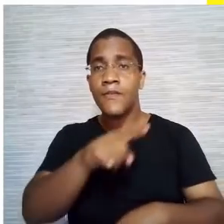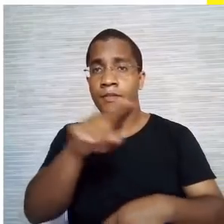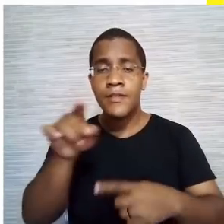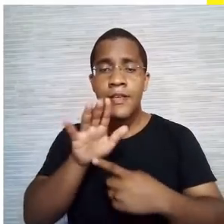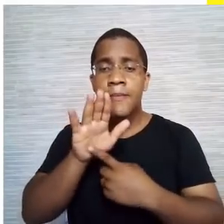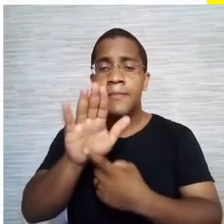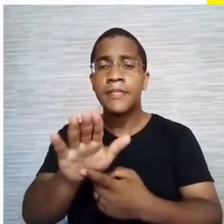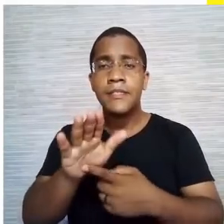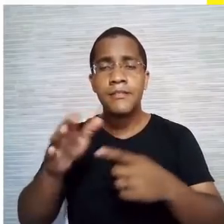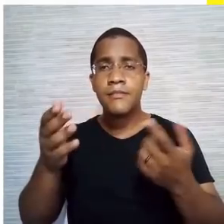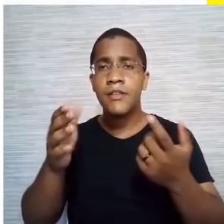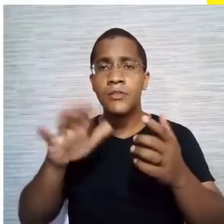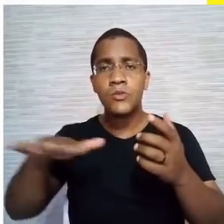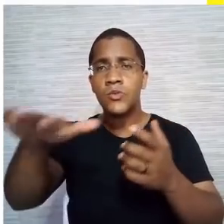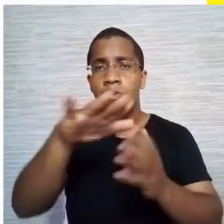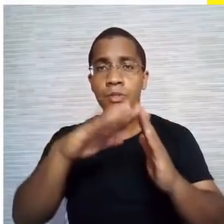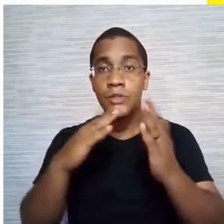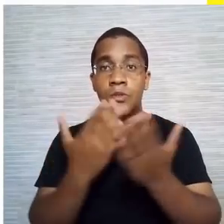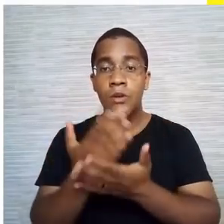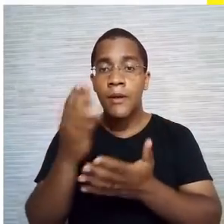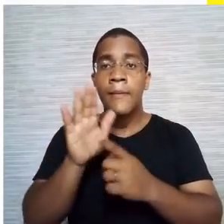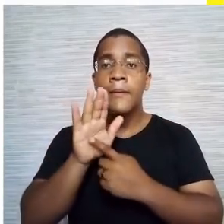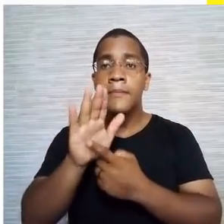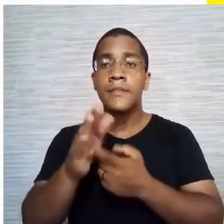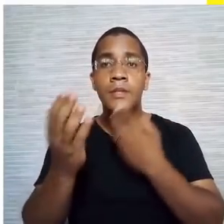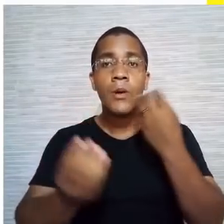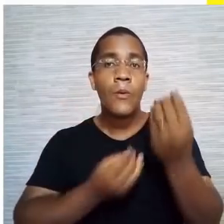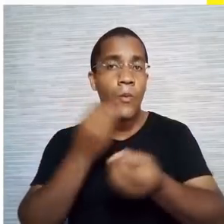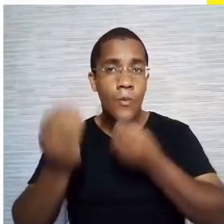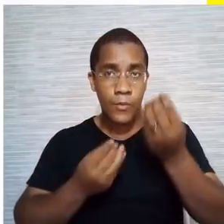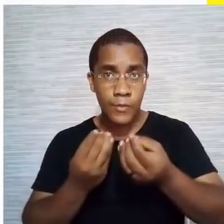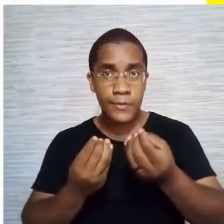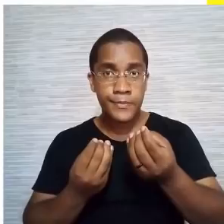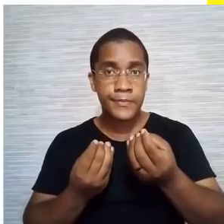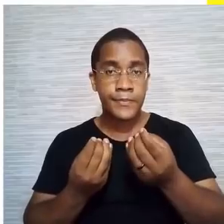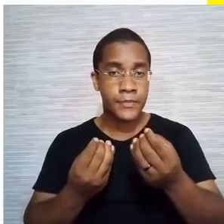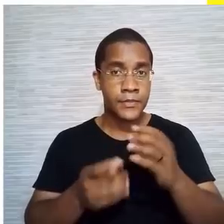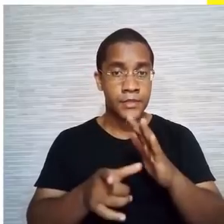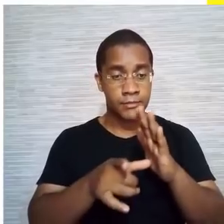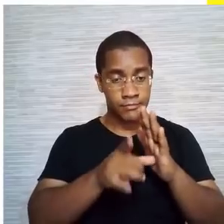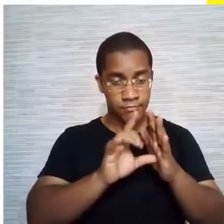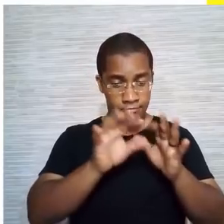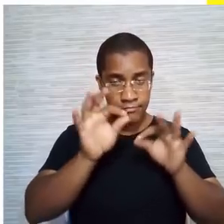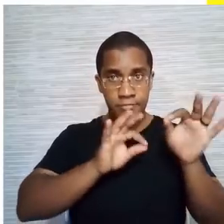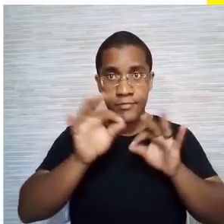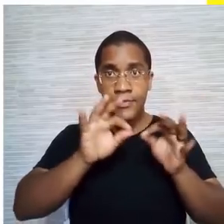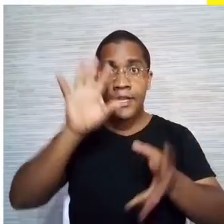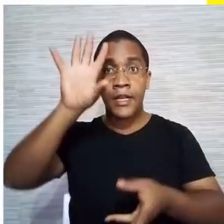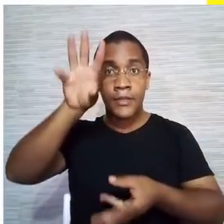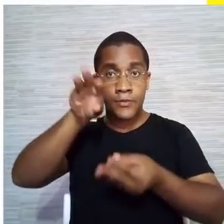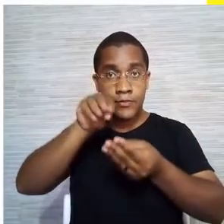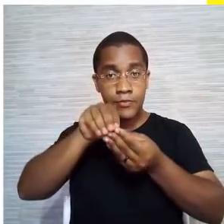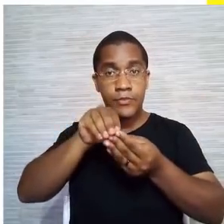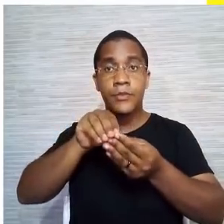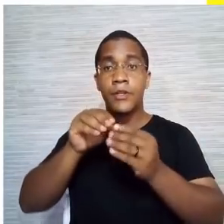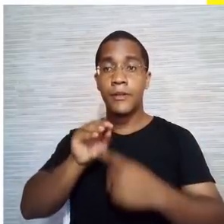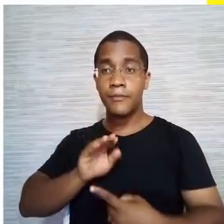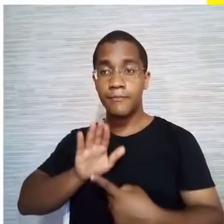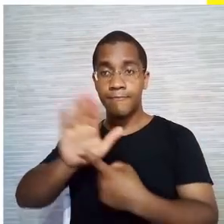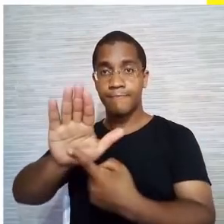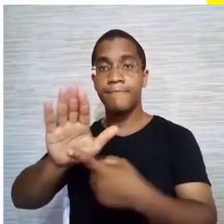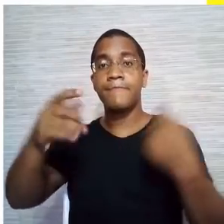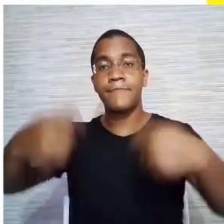apresentar à comunidade escolar, você vai apresentar ao seu público, e a elaboração do relatório final do